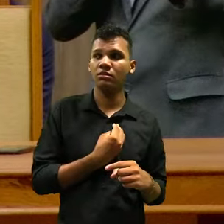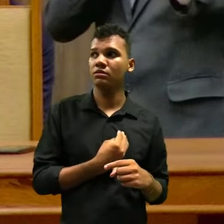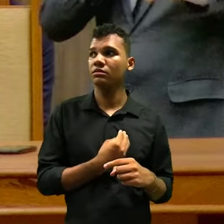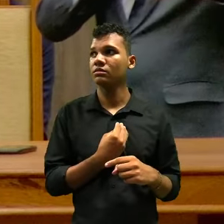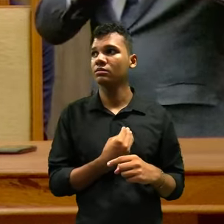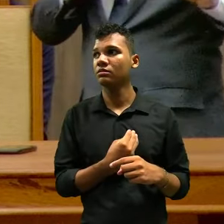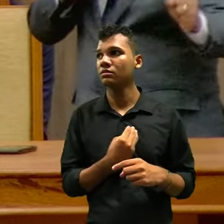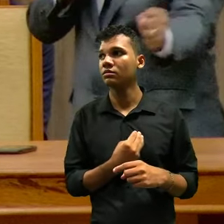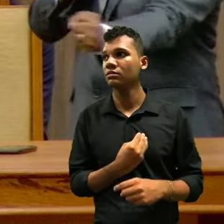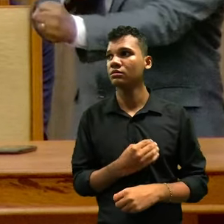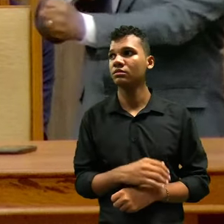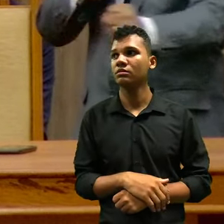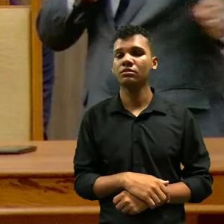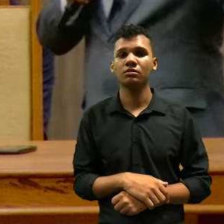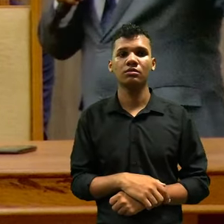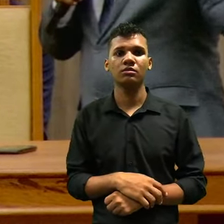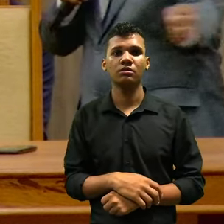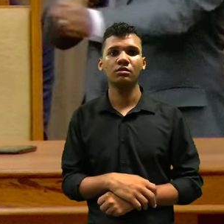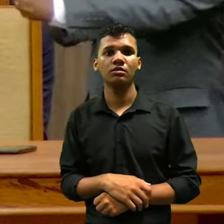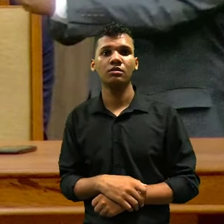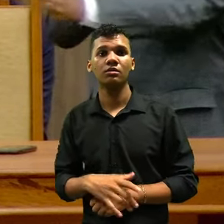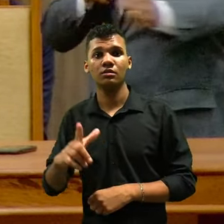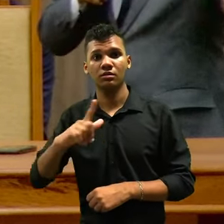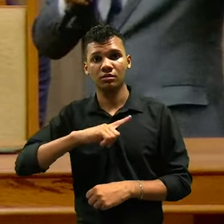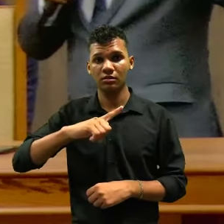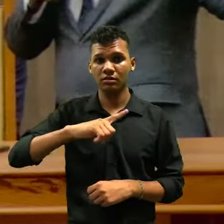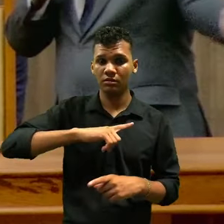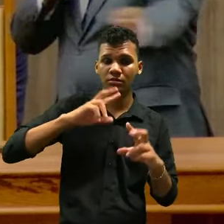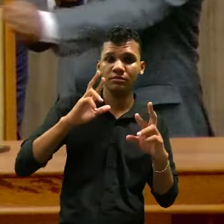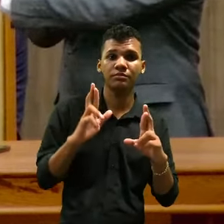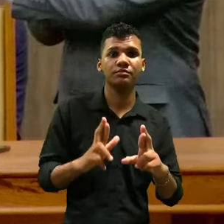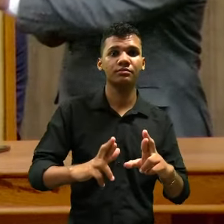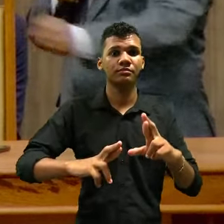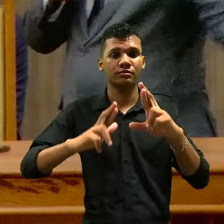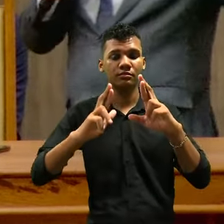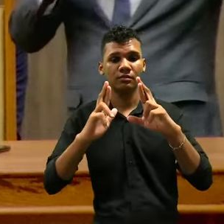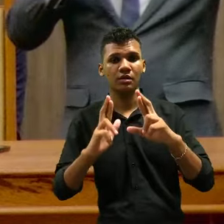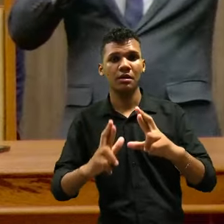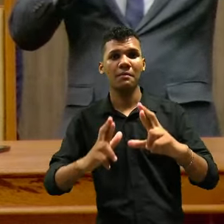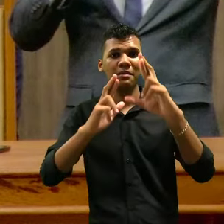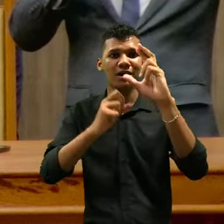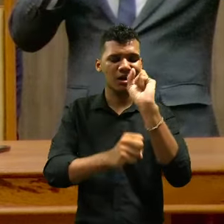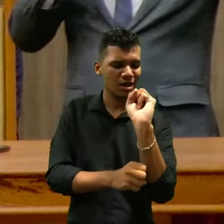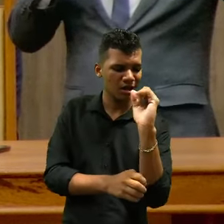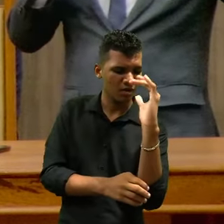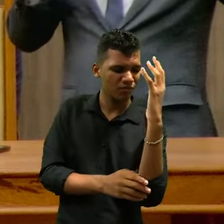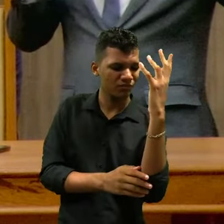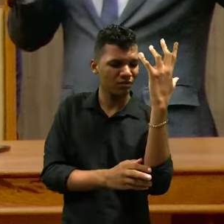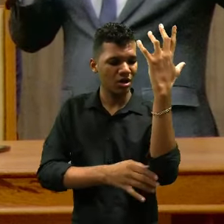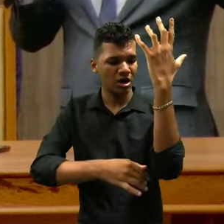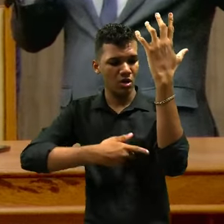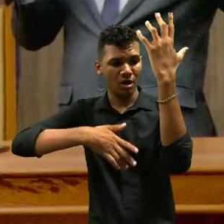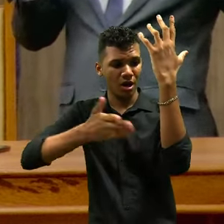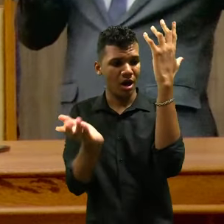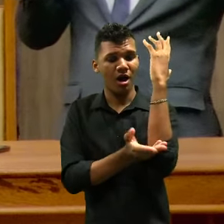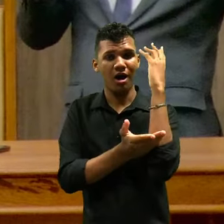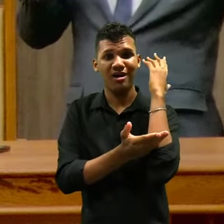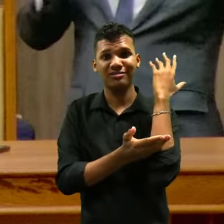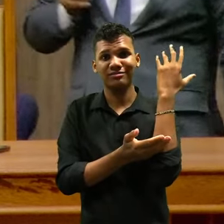a igreja ainda a esperança para aore